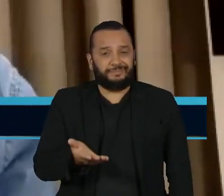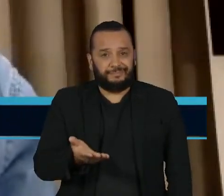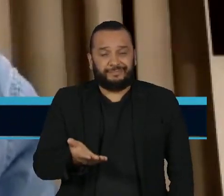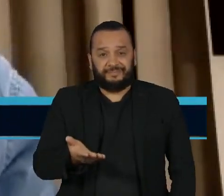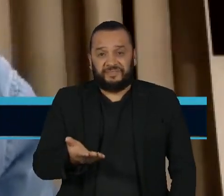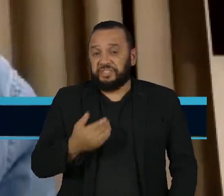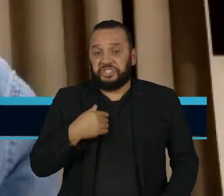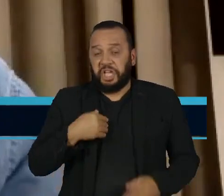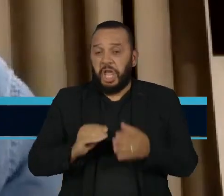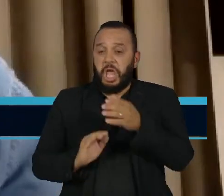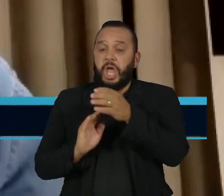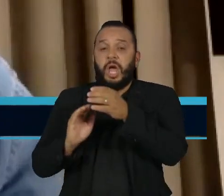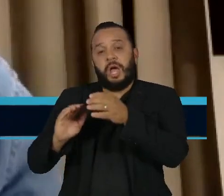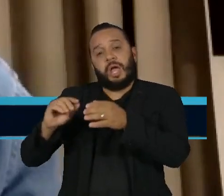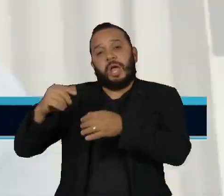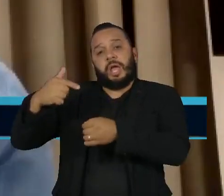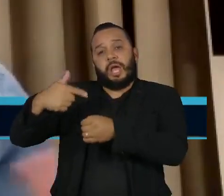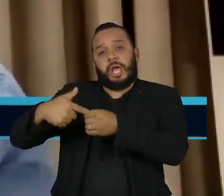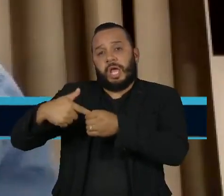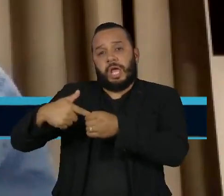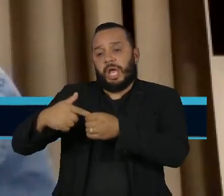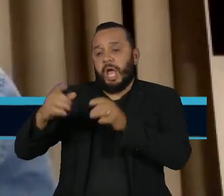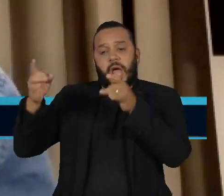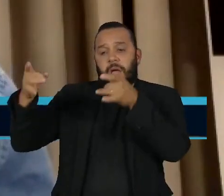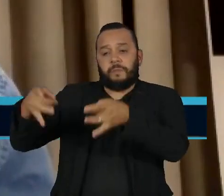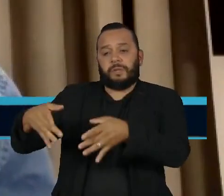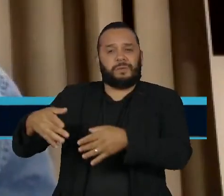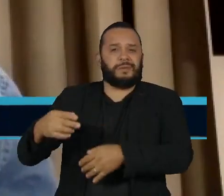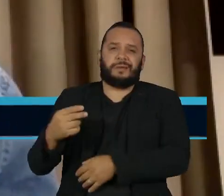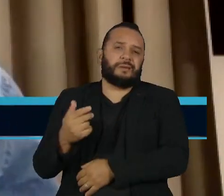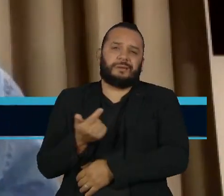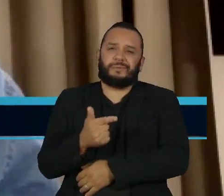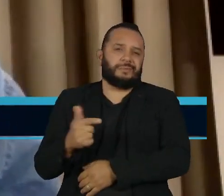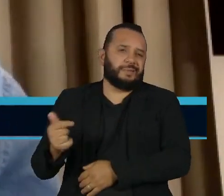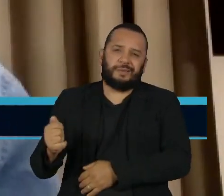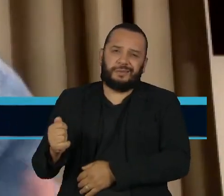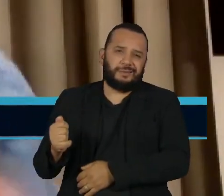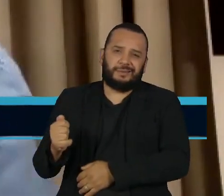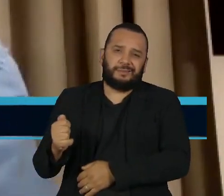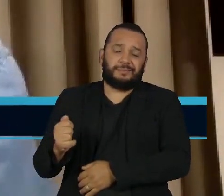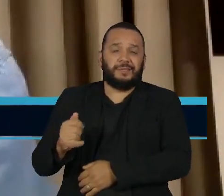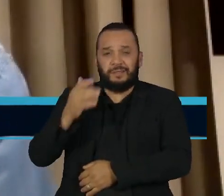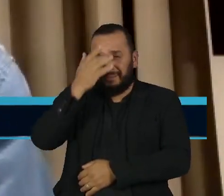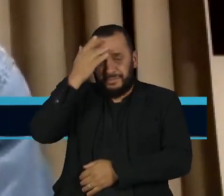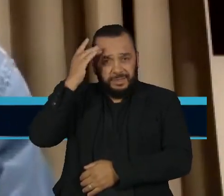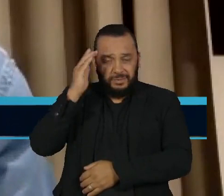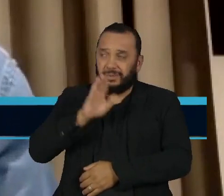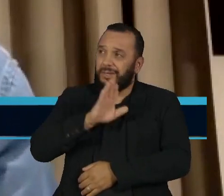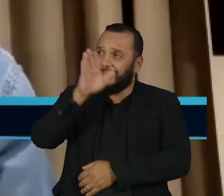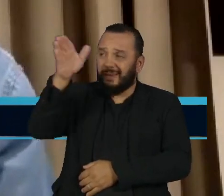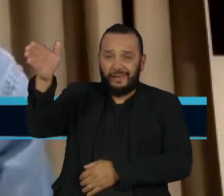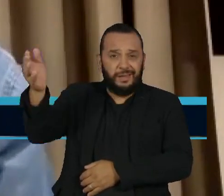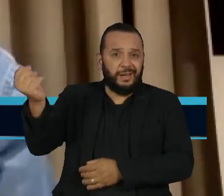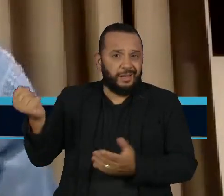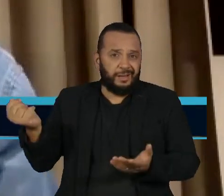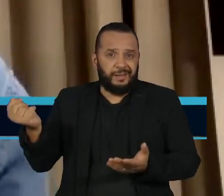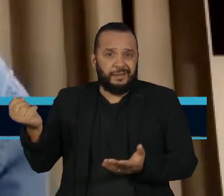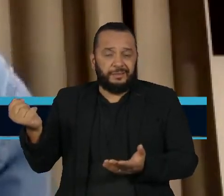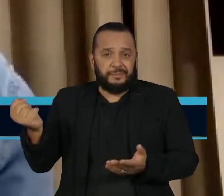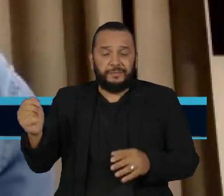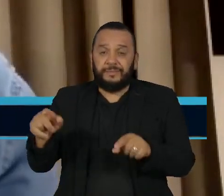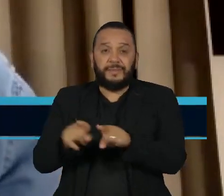abandonar o uso de combustíveis fósseis. E as pessoas que estão aqui para entrar em entendimentos, elas estão em lados opostos em duas